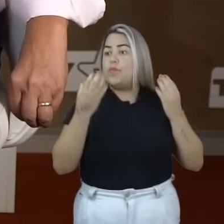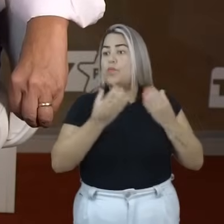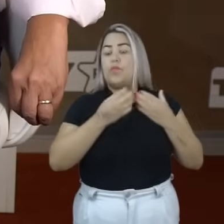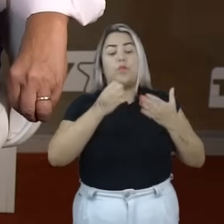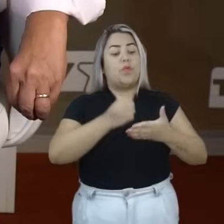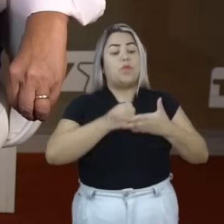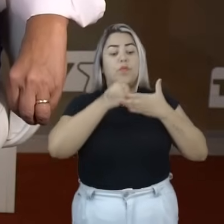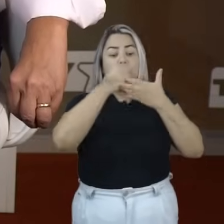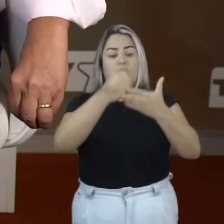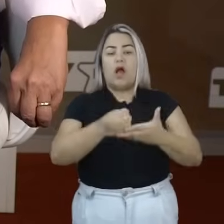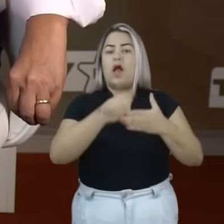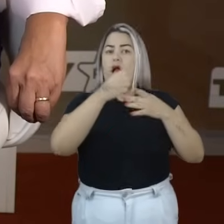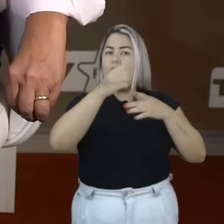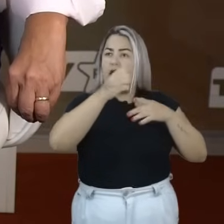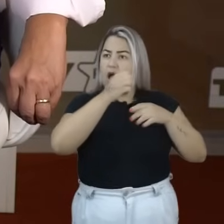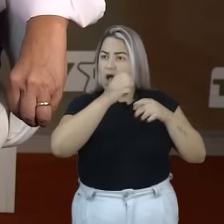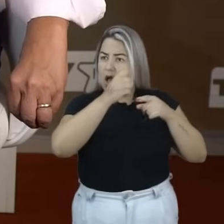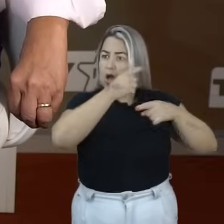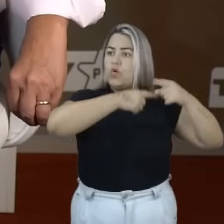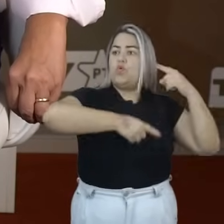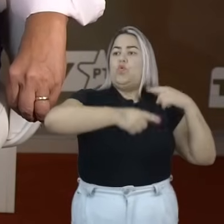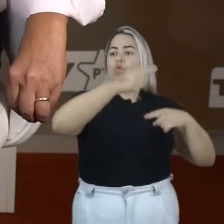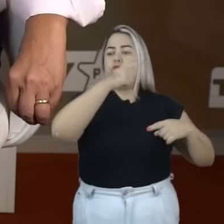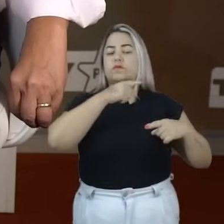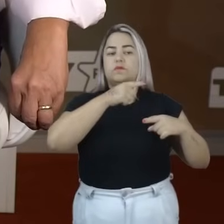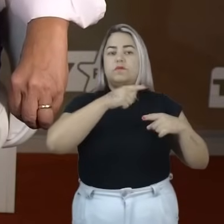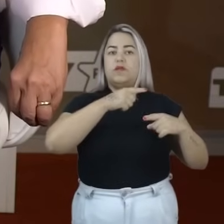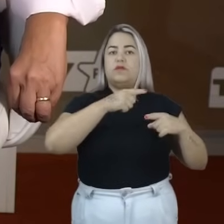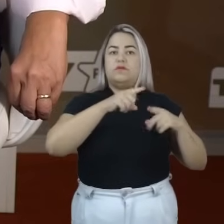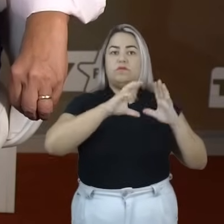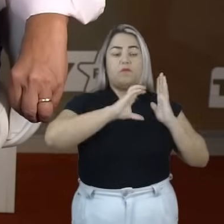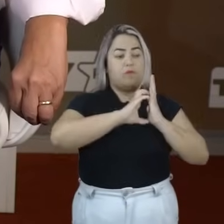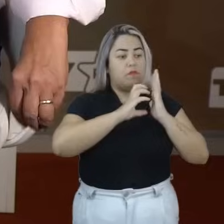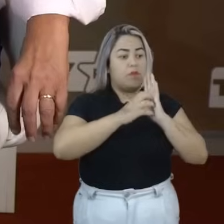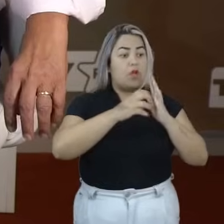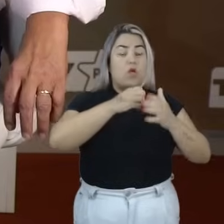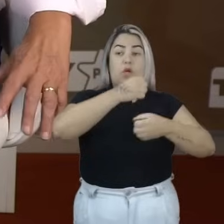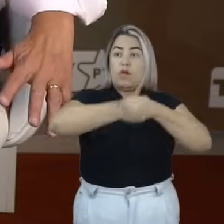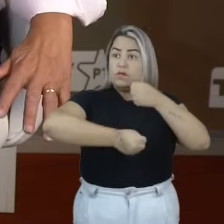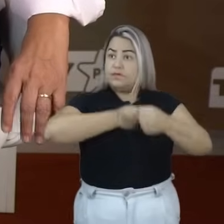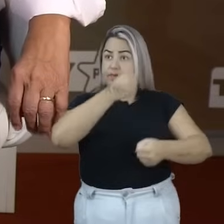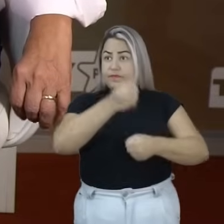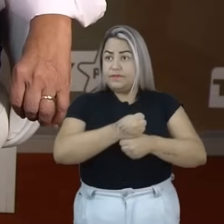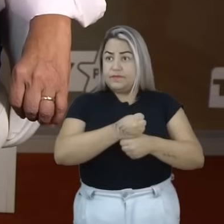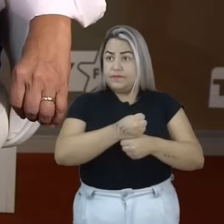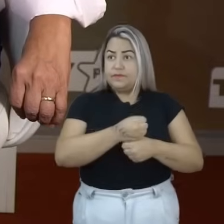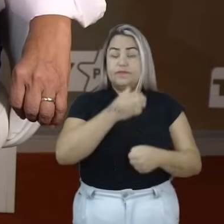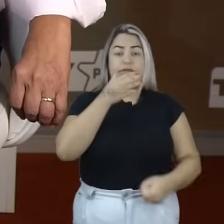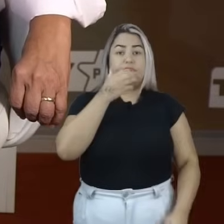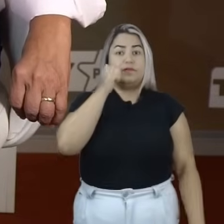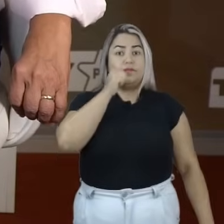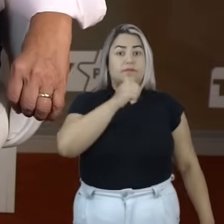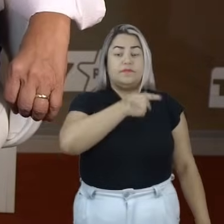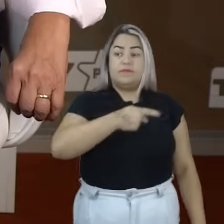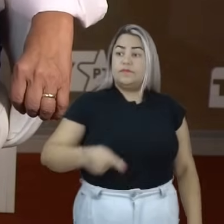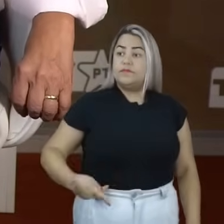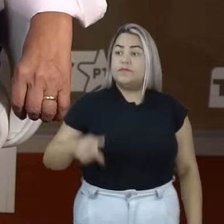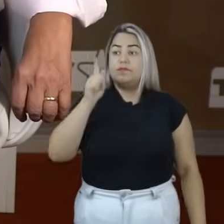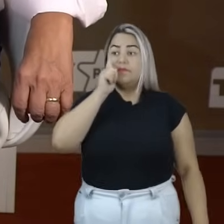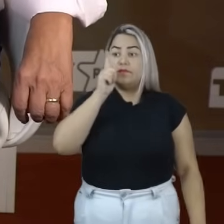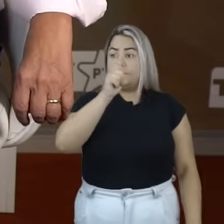apoiar a construir, né? Ajudar a construir essas candidaturas para o ano que vem? Olha, a presidenta Gleice, ela